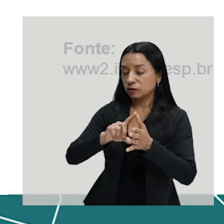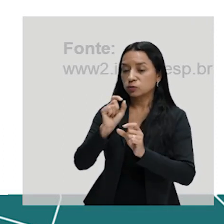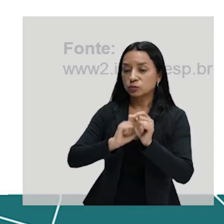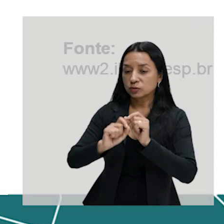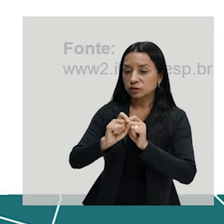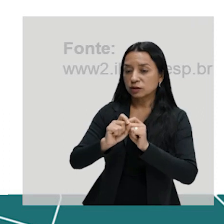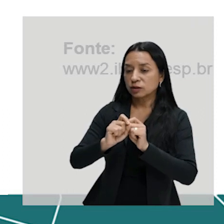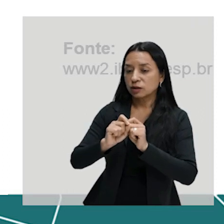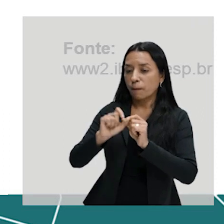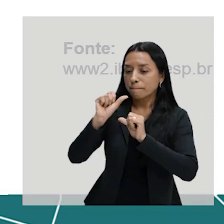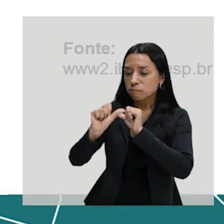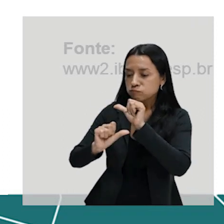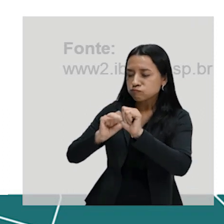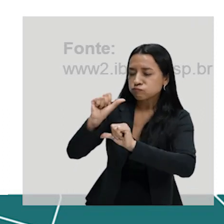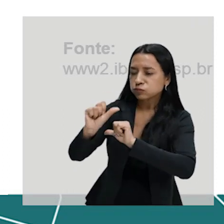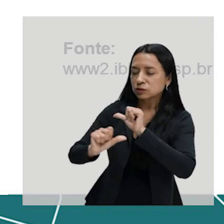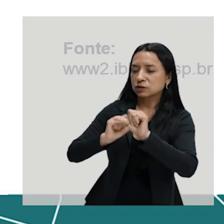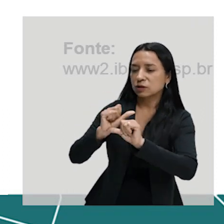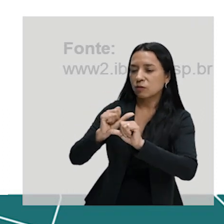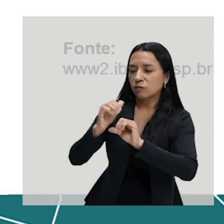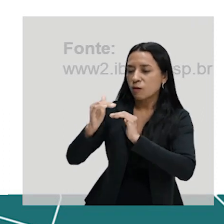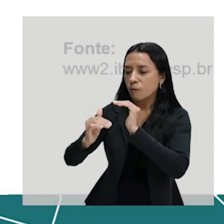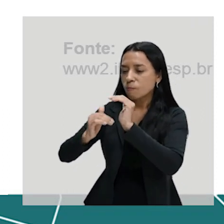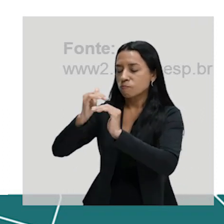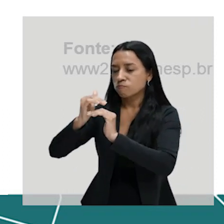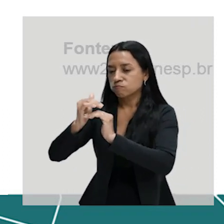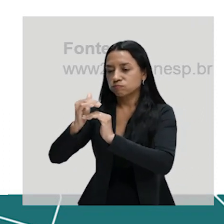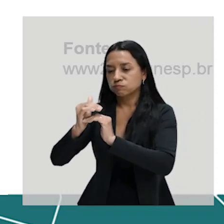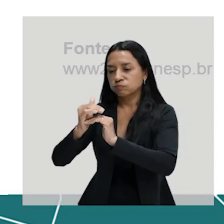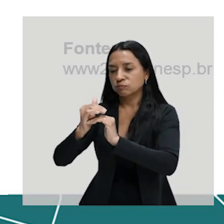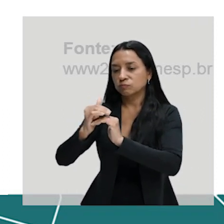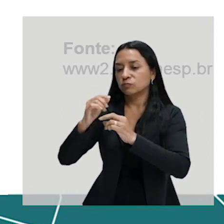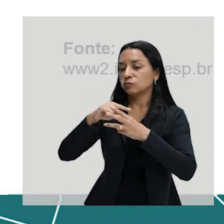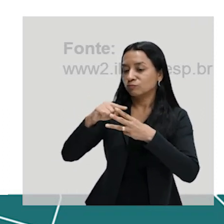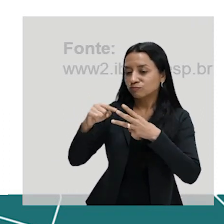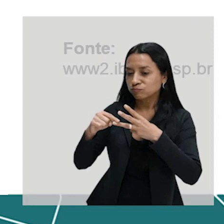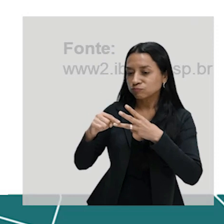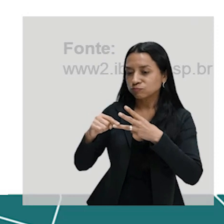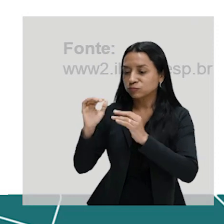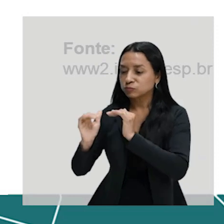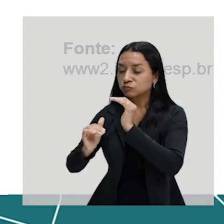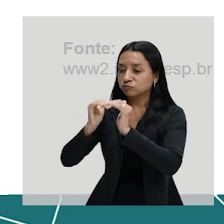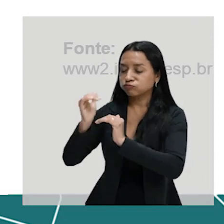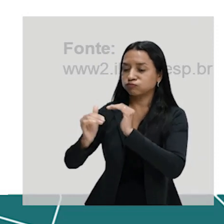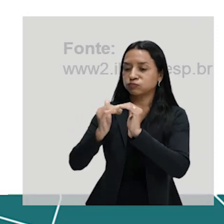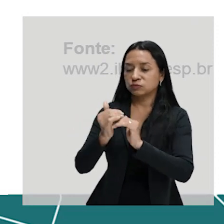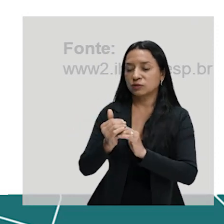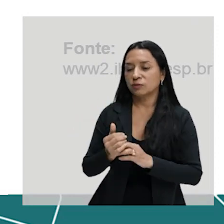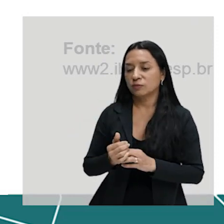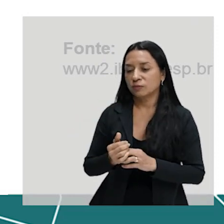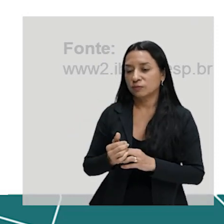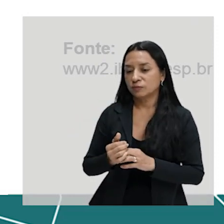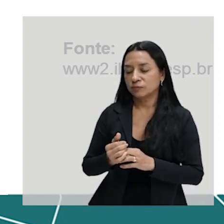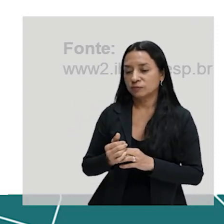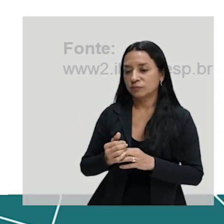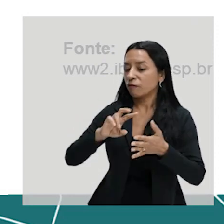de multiplicação nós temos o período de crescimento o período de maturação e o